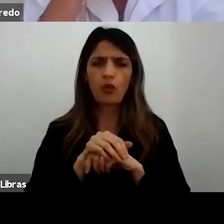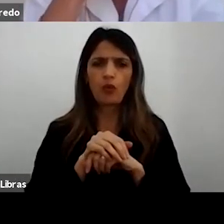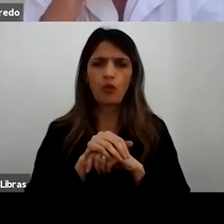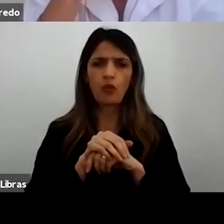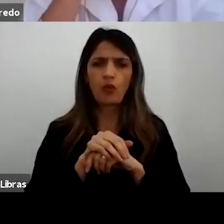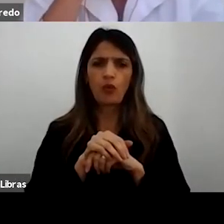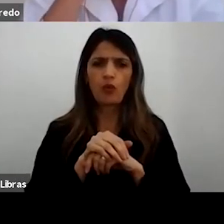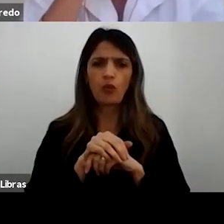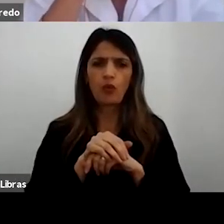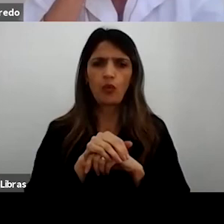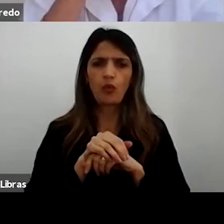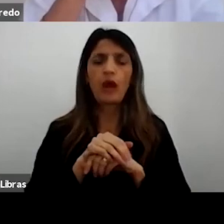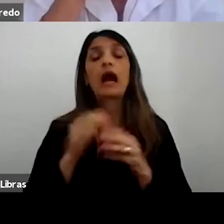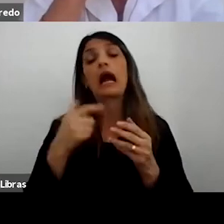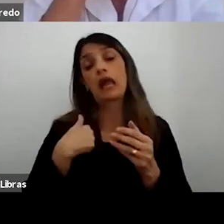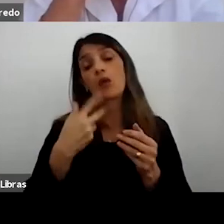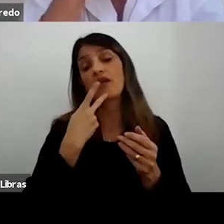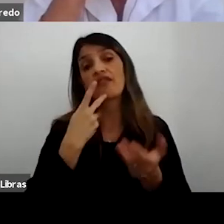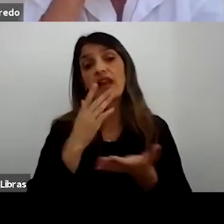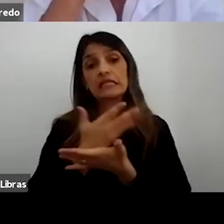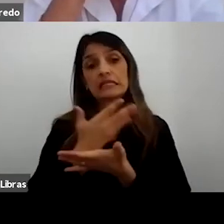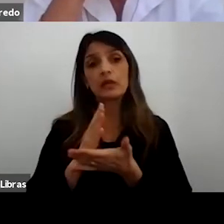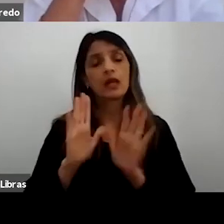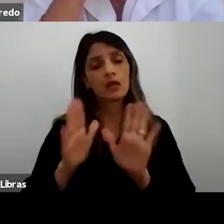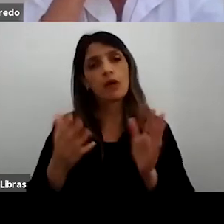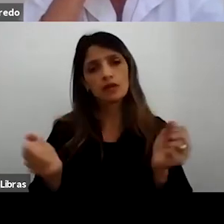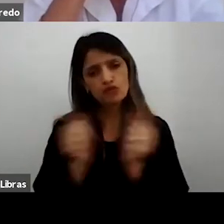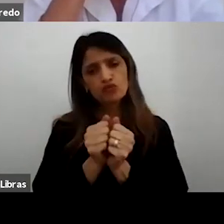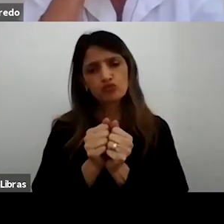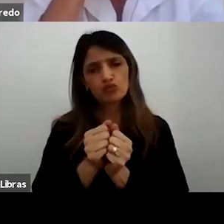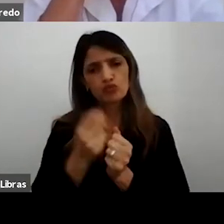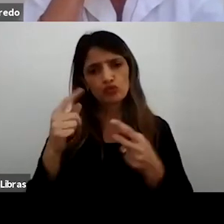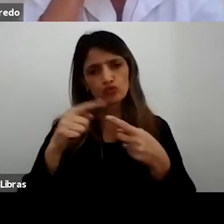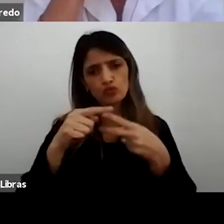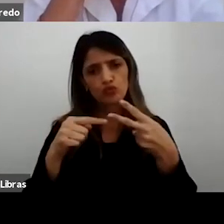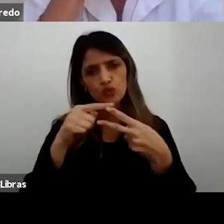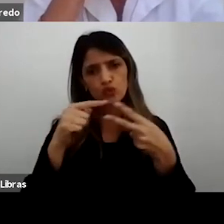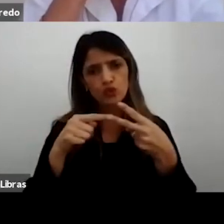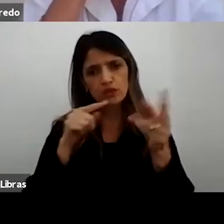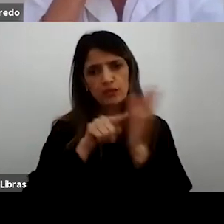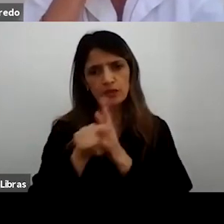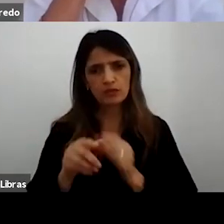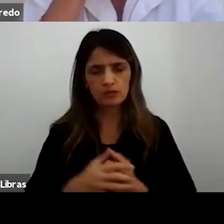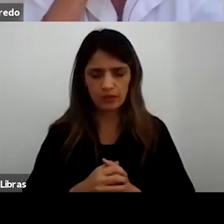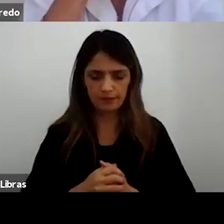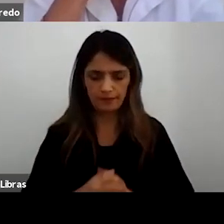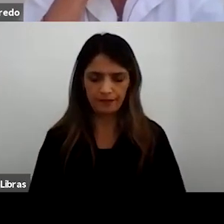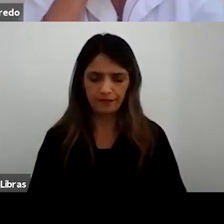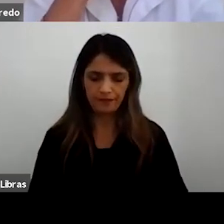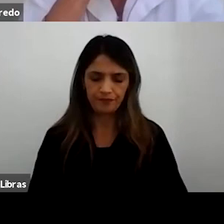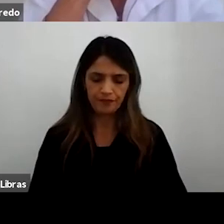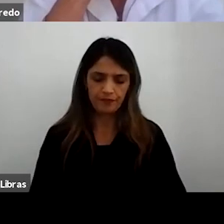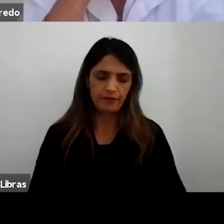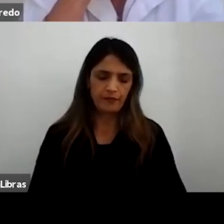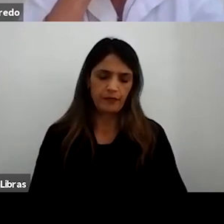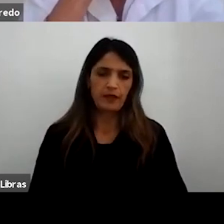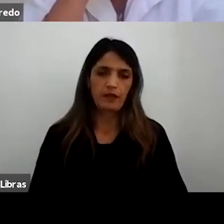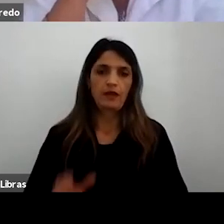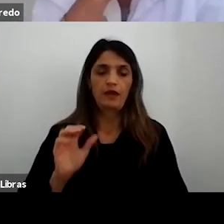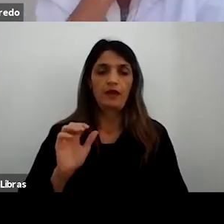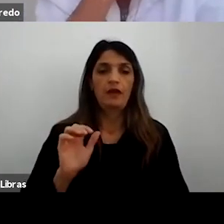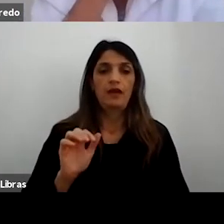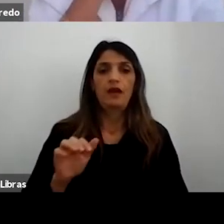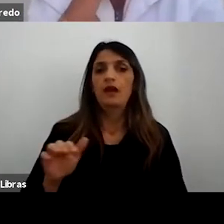falar 2 separadas, mas podemos juntar também. E repete rapidamente a primeira, por favor. Repito. Então, vamos lá. A Carla perguntou qual é